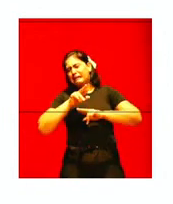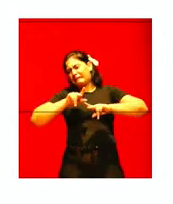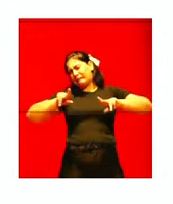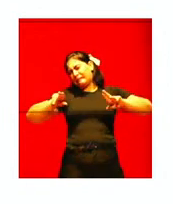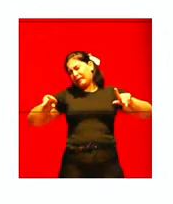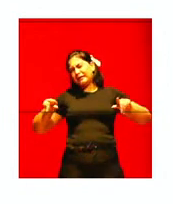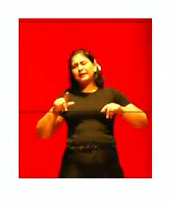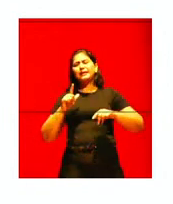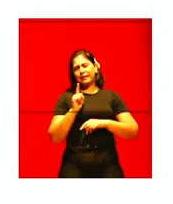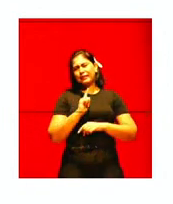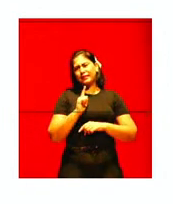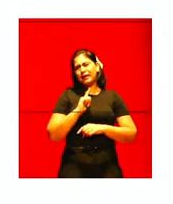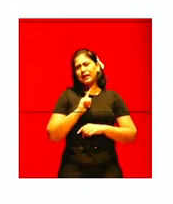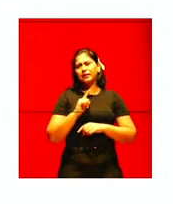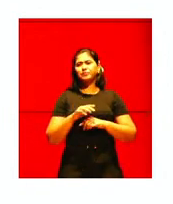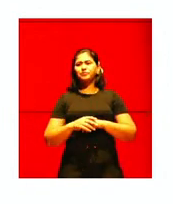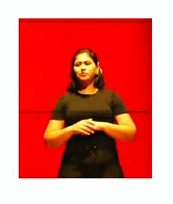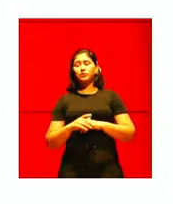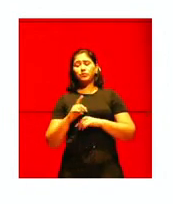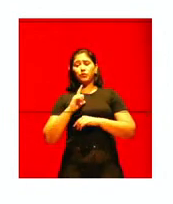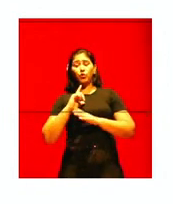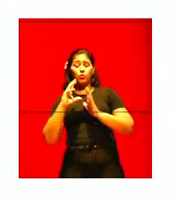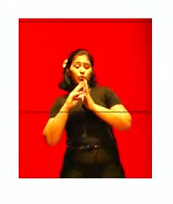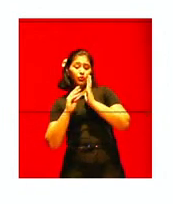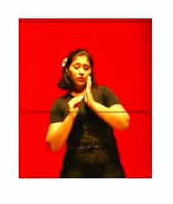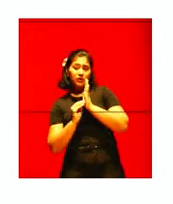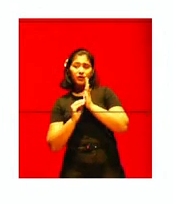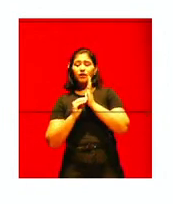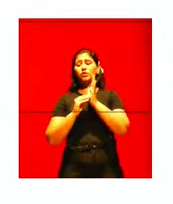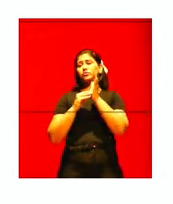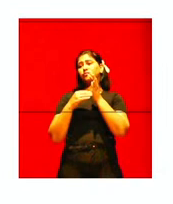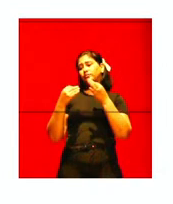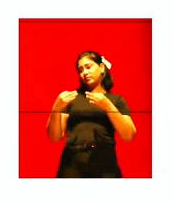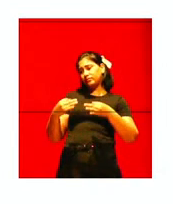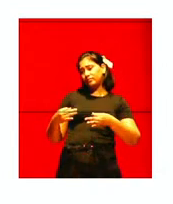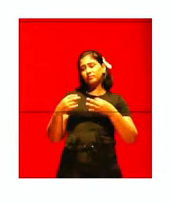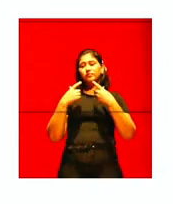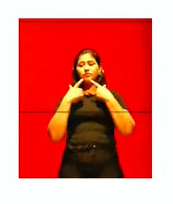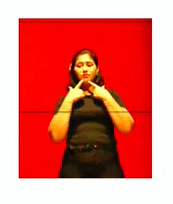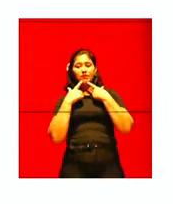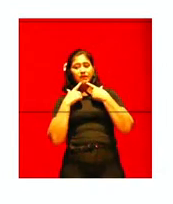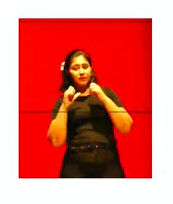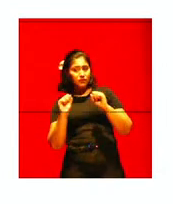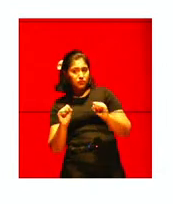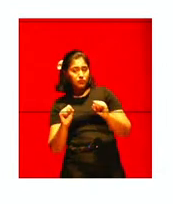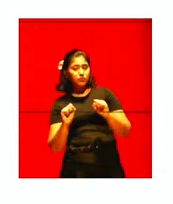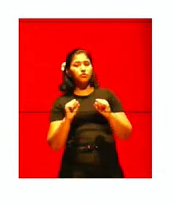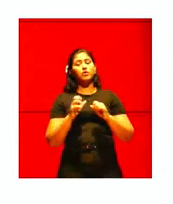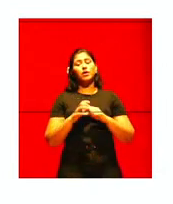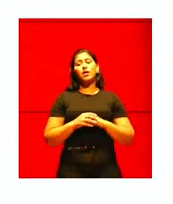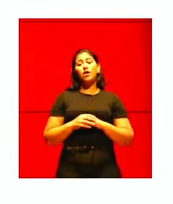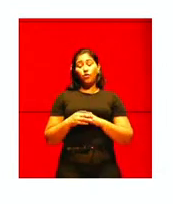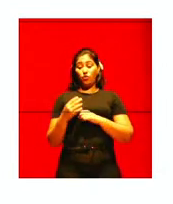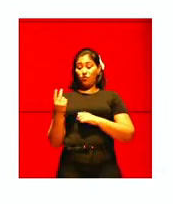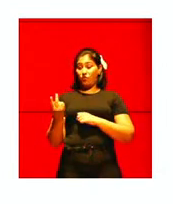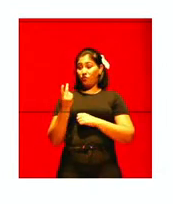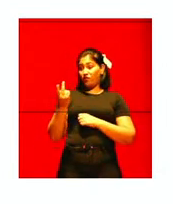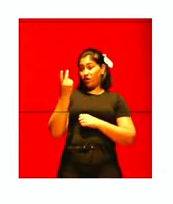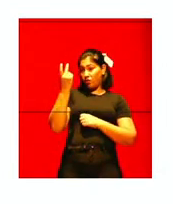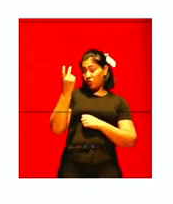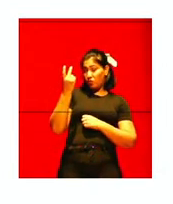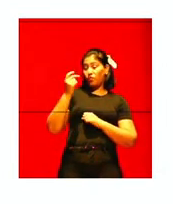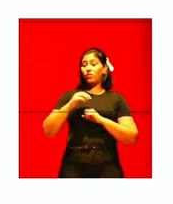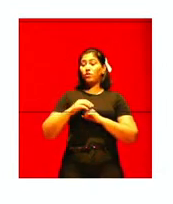prestigiosa, porque atuam como modelo, como norma, como ideal linguístico de uma comunidade. Do valor